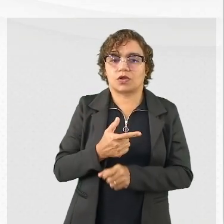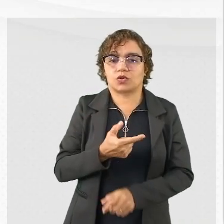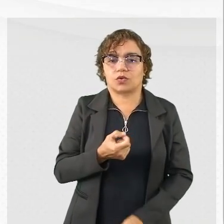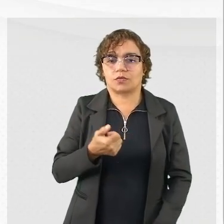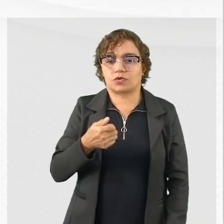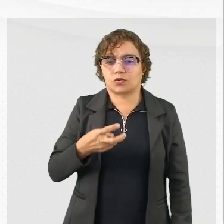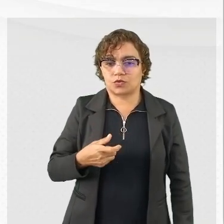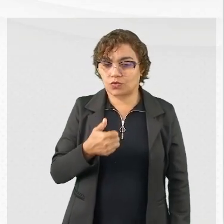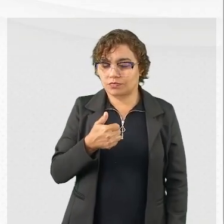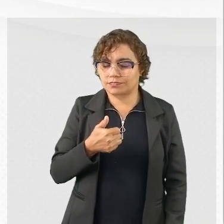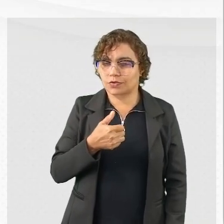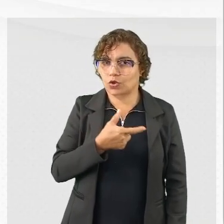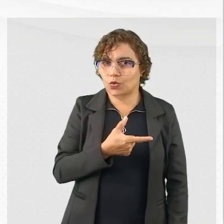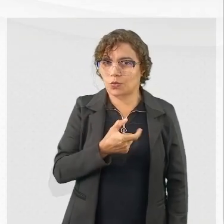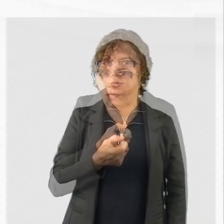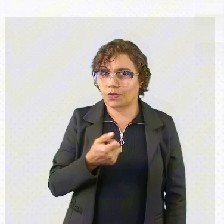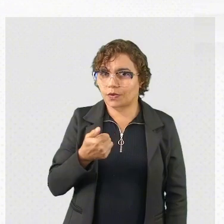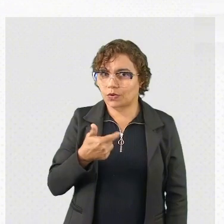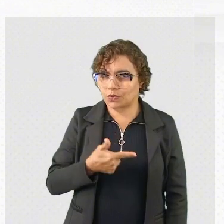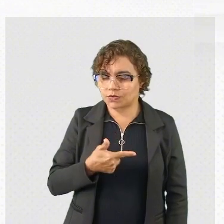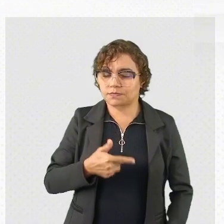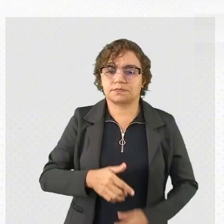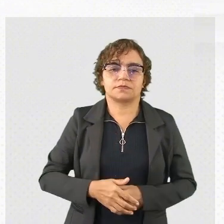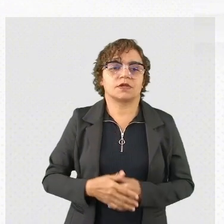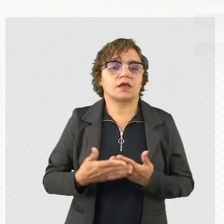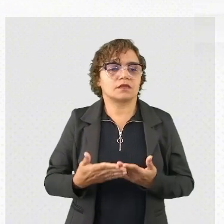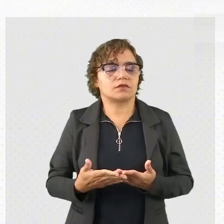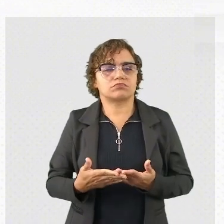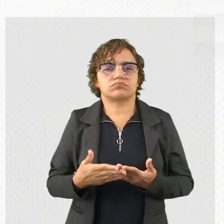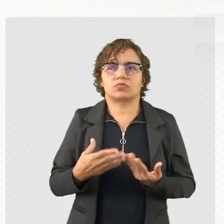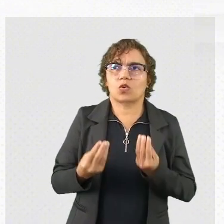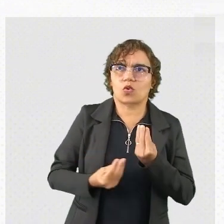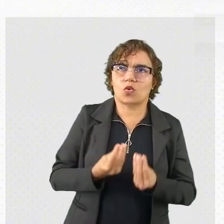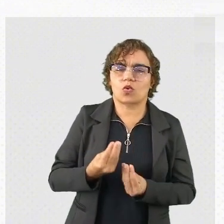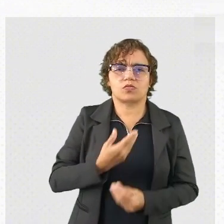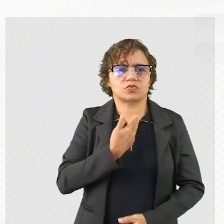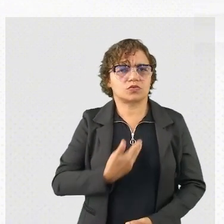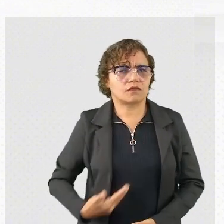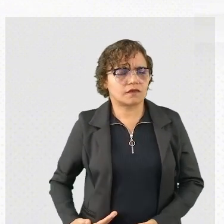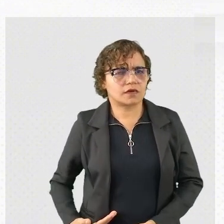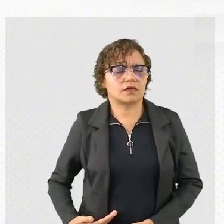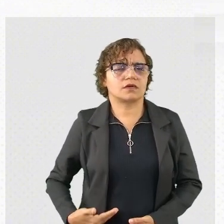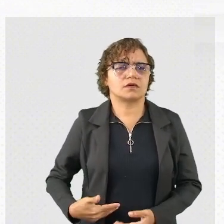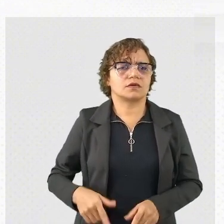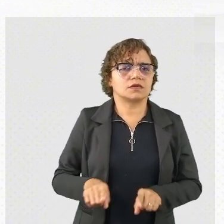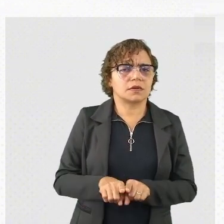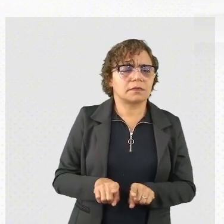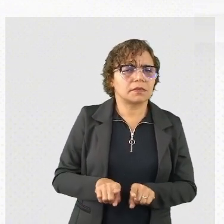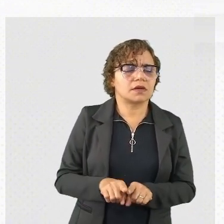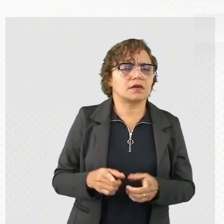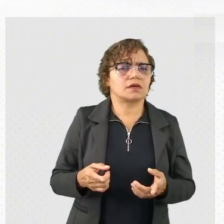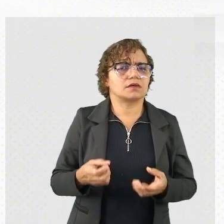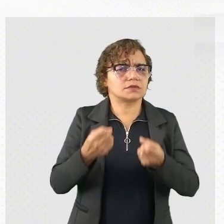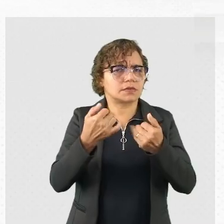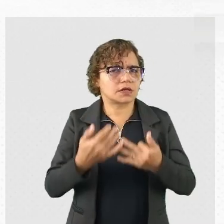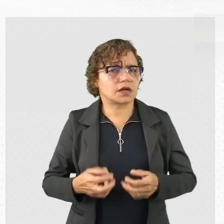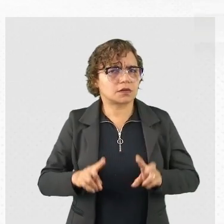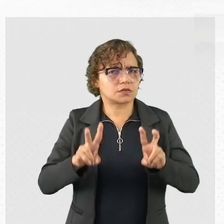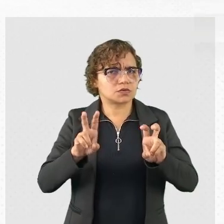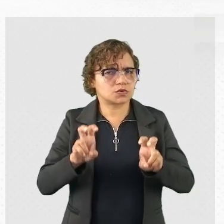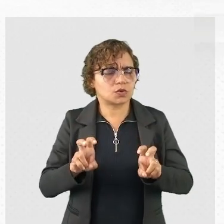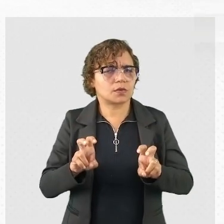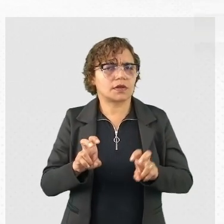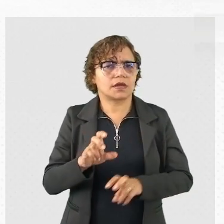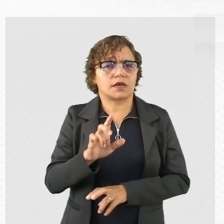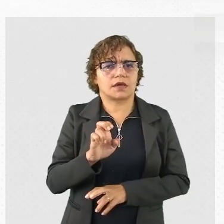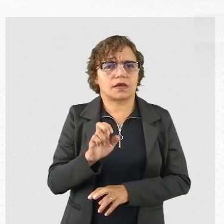essa questão aqui? Nós estamos falando de instalação do governo geral, falamos de engenho, mas,